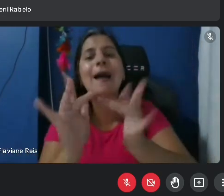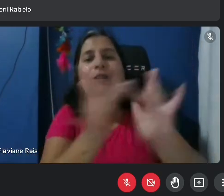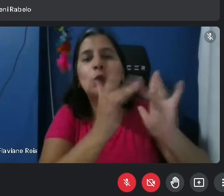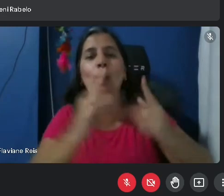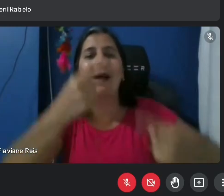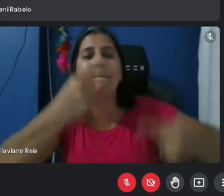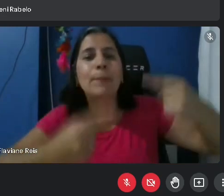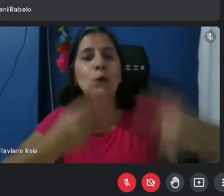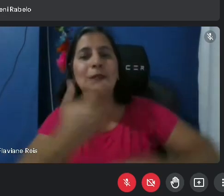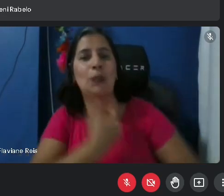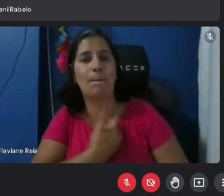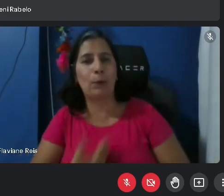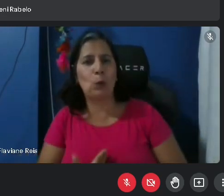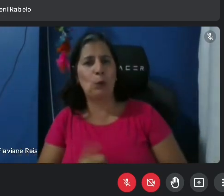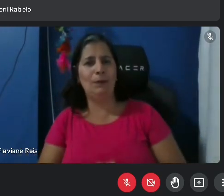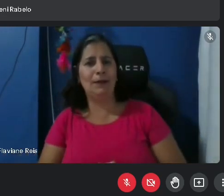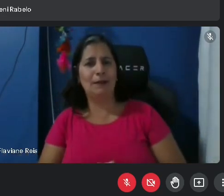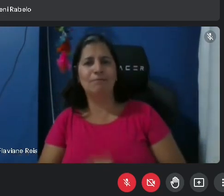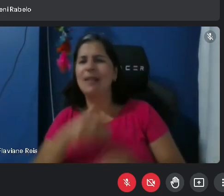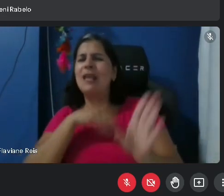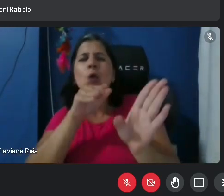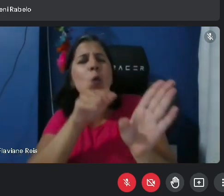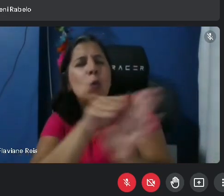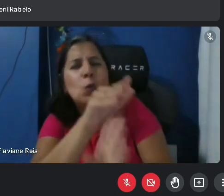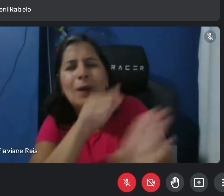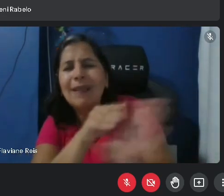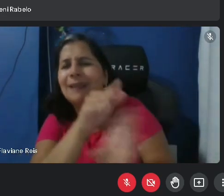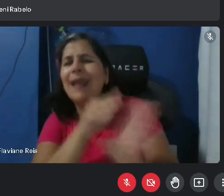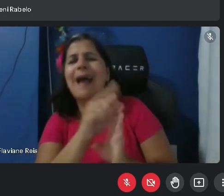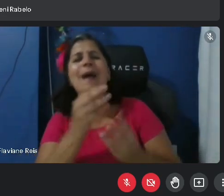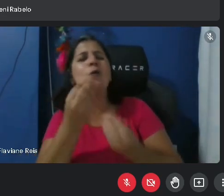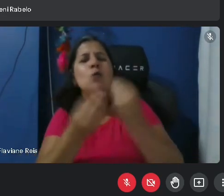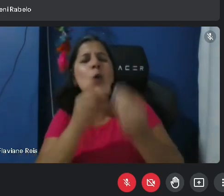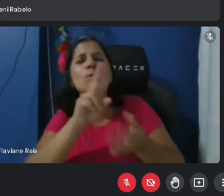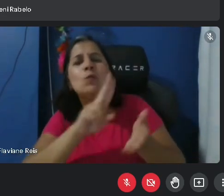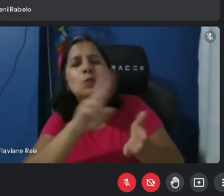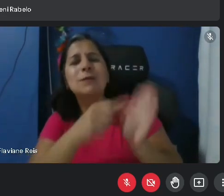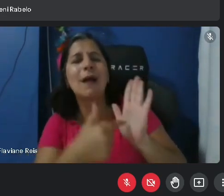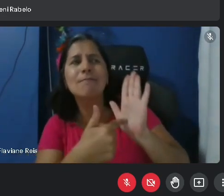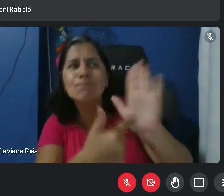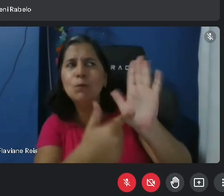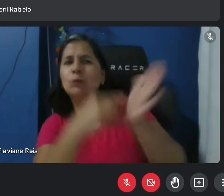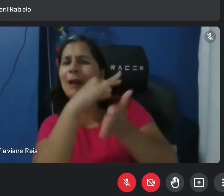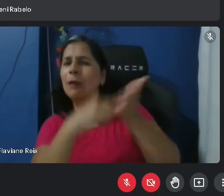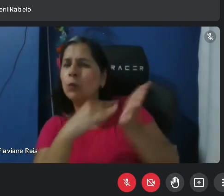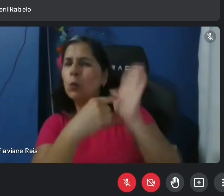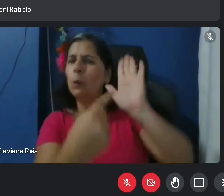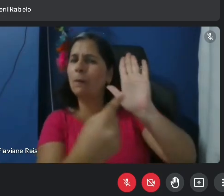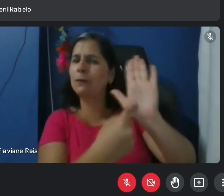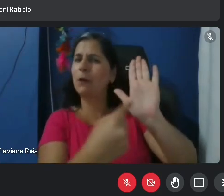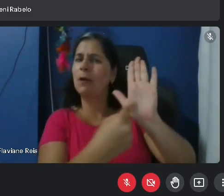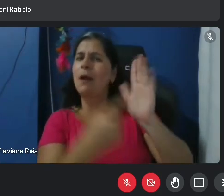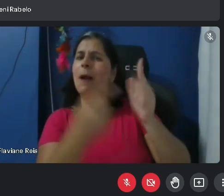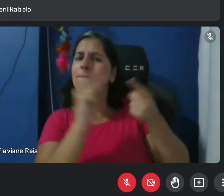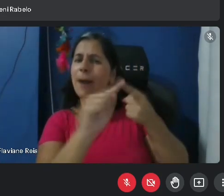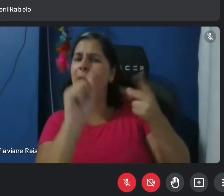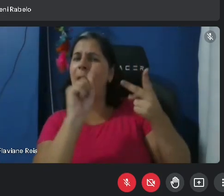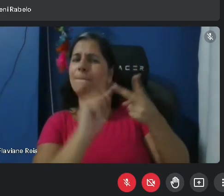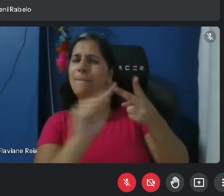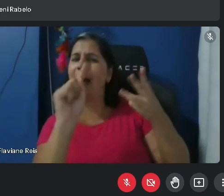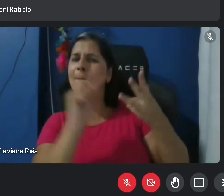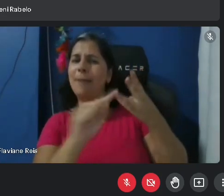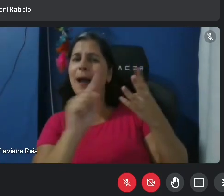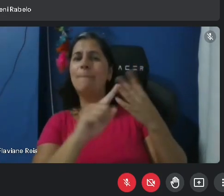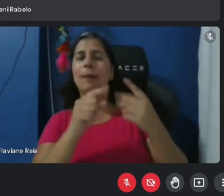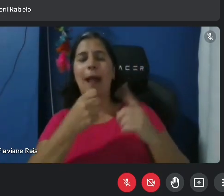Então, incentivamos para que tivesse esse contato, essa discussão, né, na questão pública, na questão política, para que